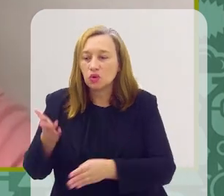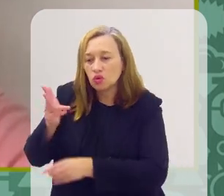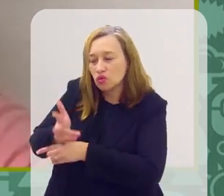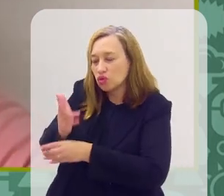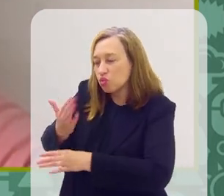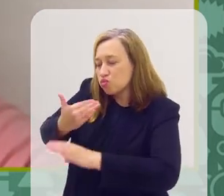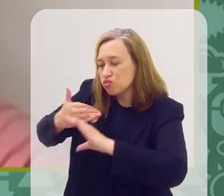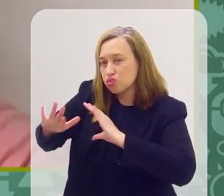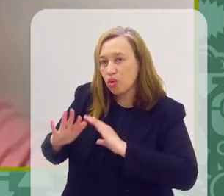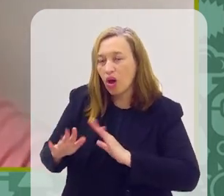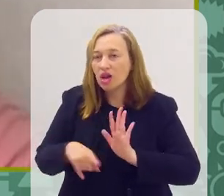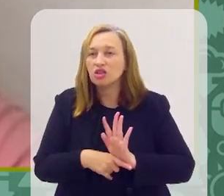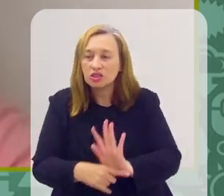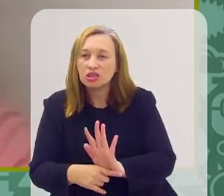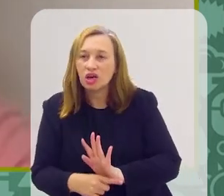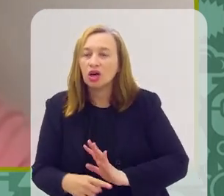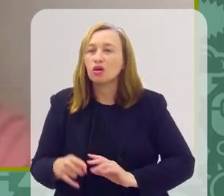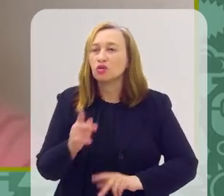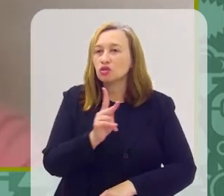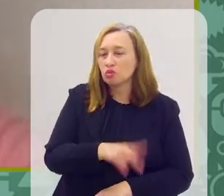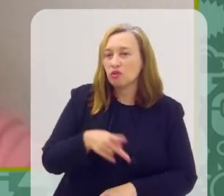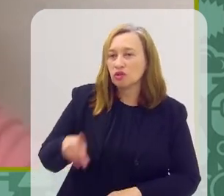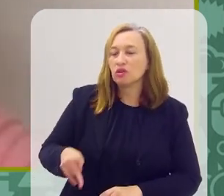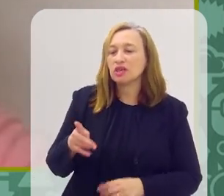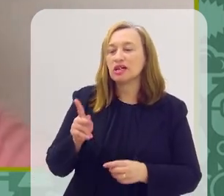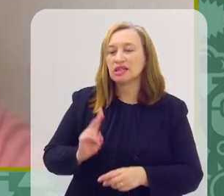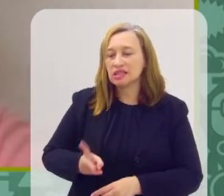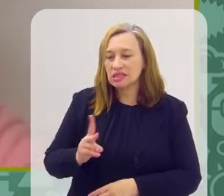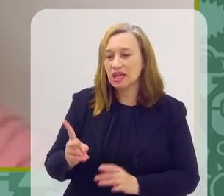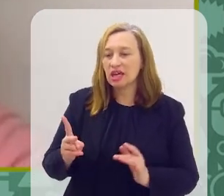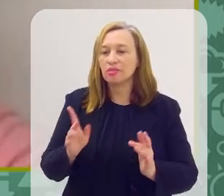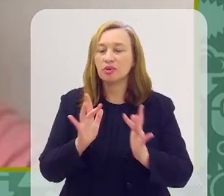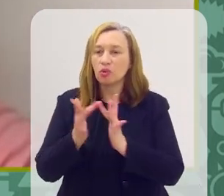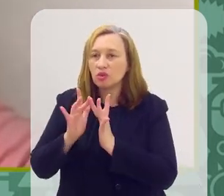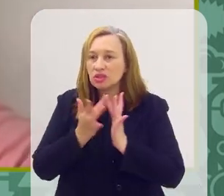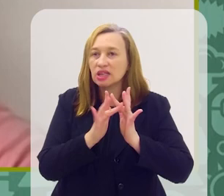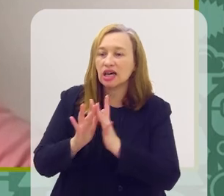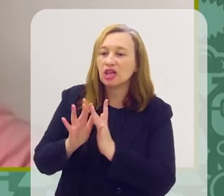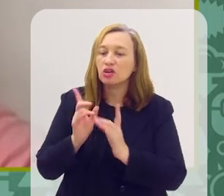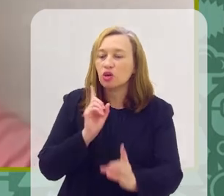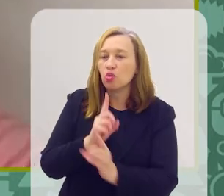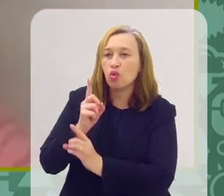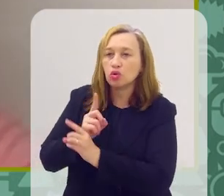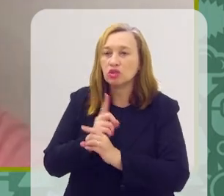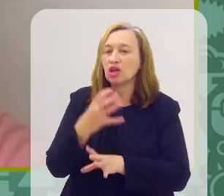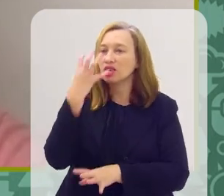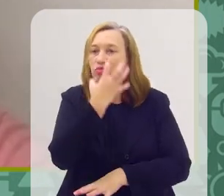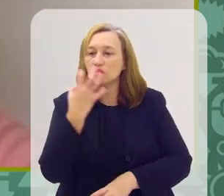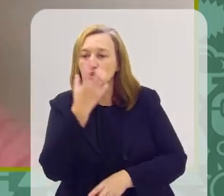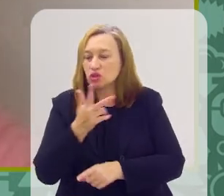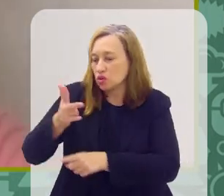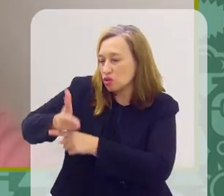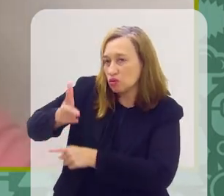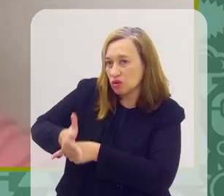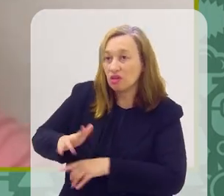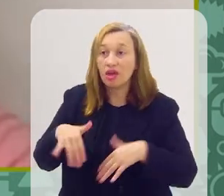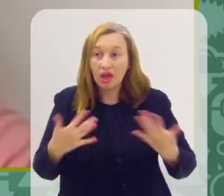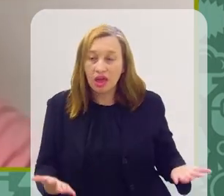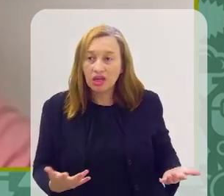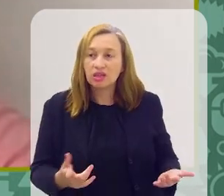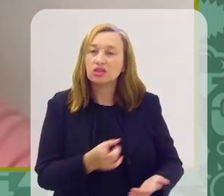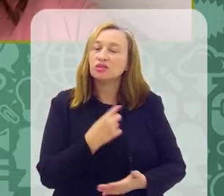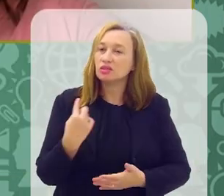né, mandar os vídeos, ajudar, porque a galera tá sempre, os educadores estão sempre entrando em contato, né, querendo saber onde acha a música, onde acha o